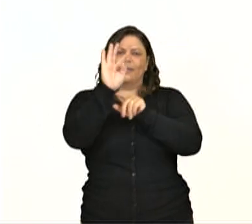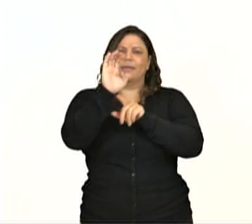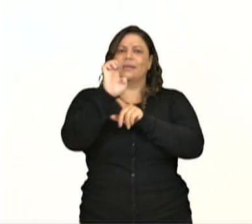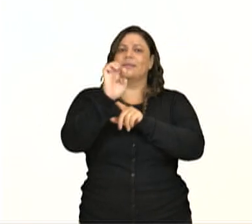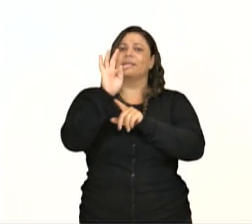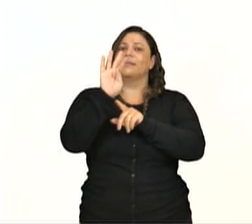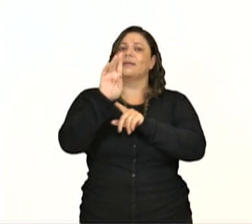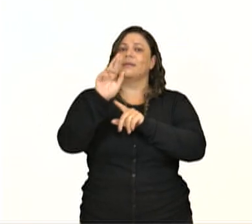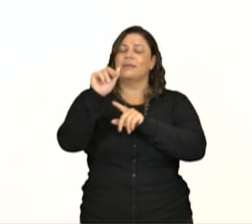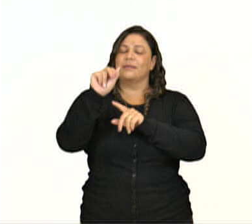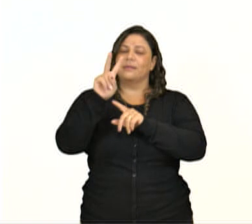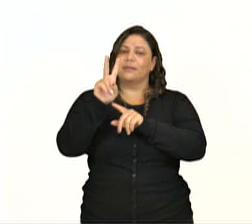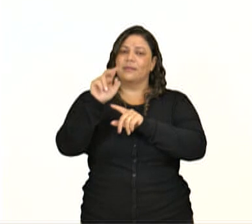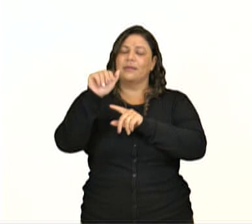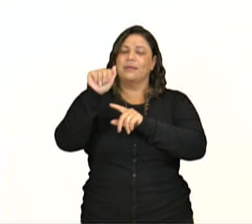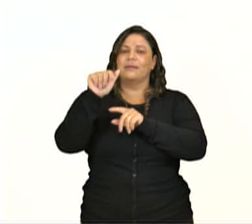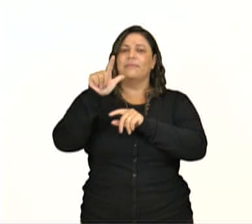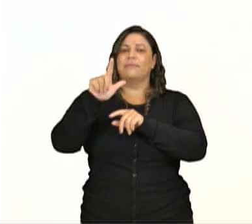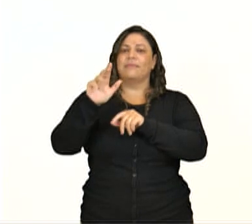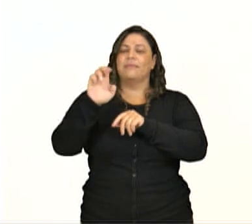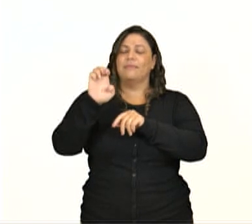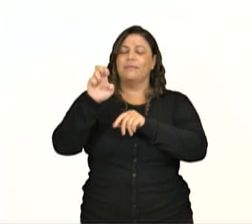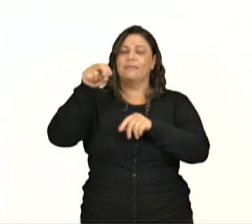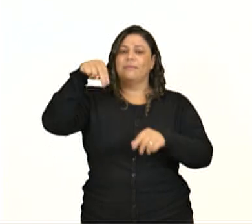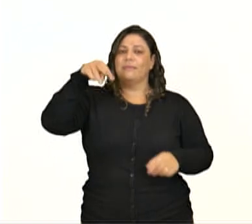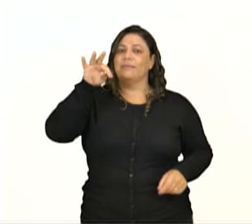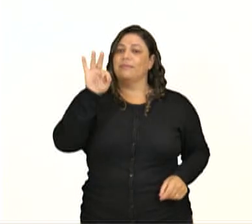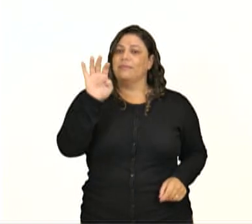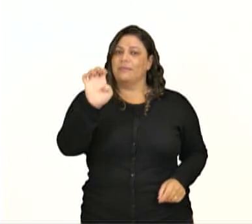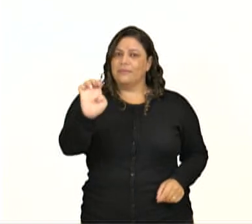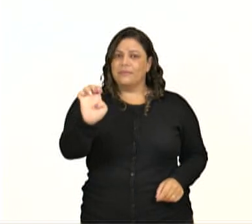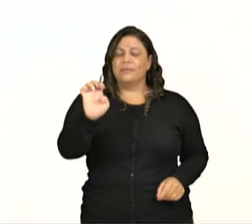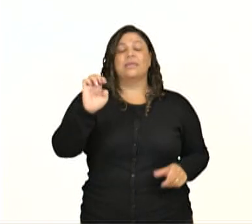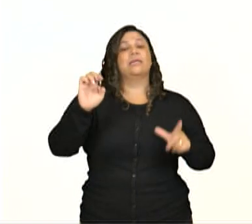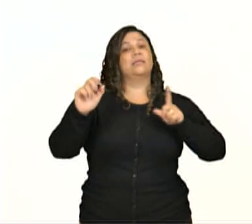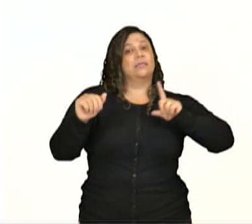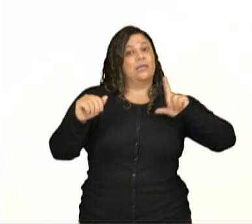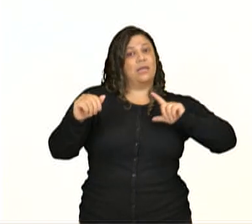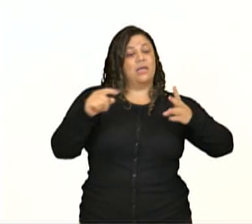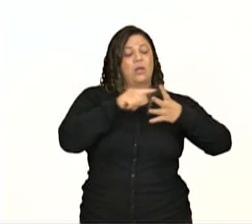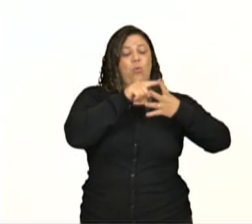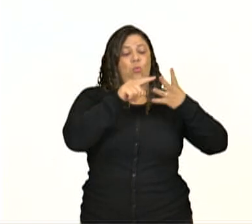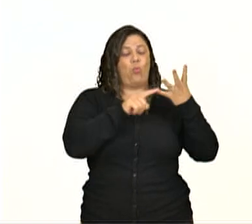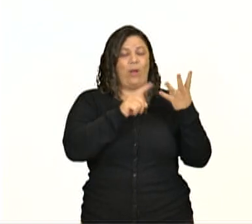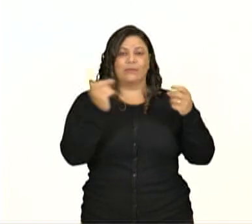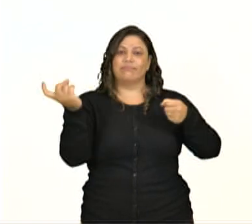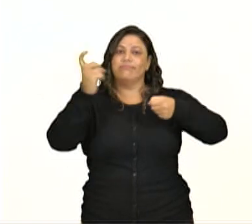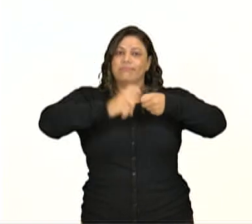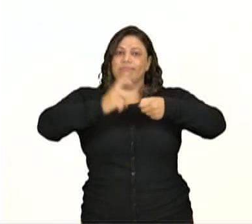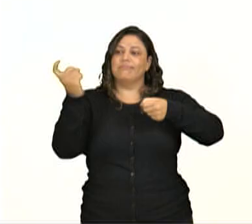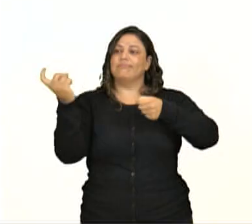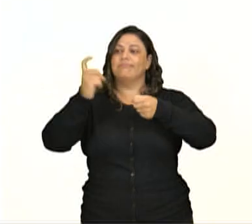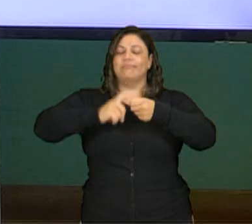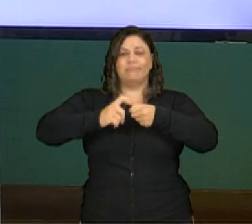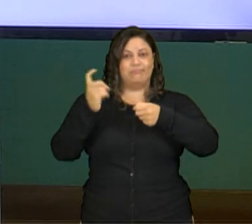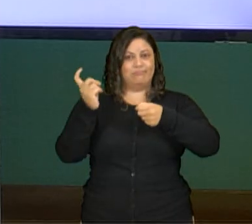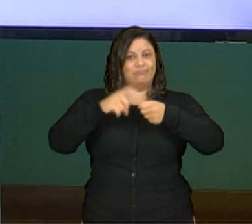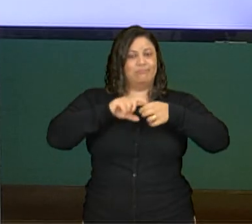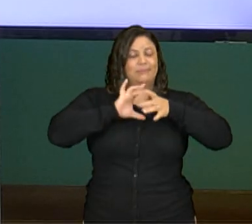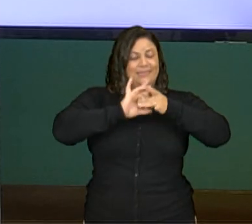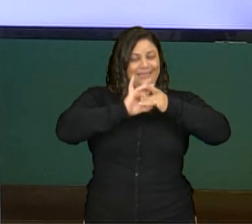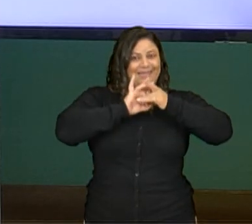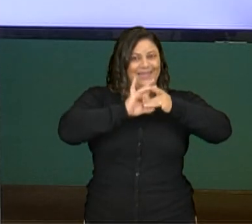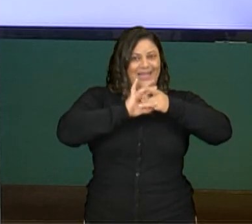quer dizer que ele efetua 4 ligações químicas. Como podemos saber